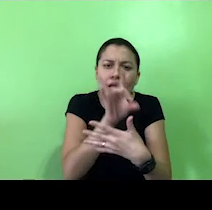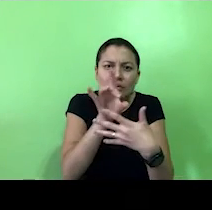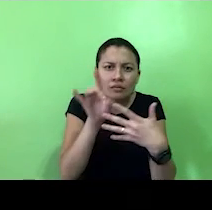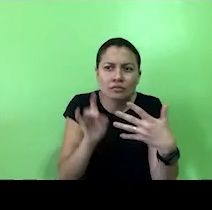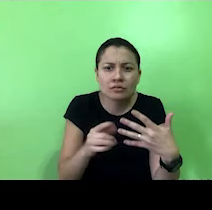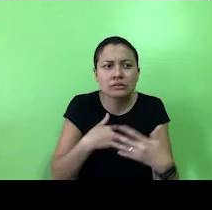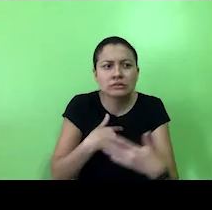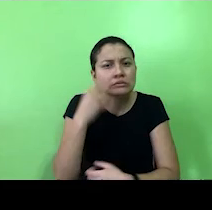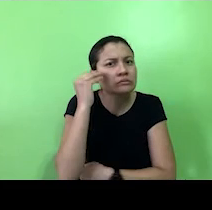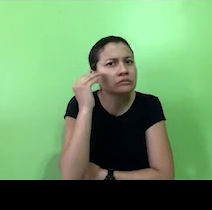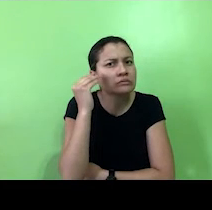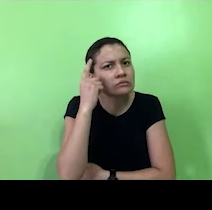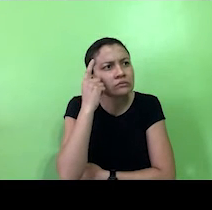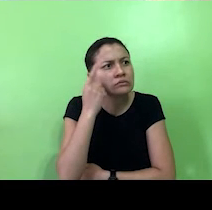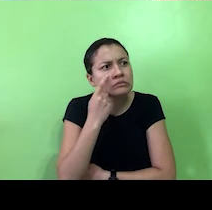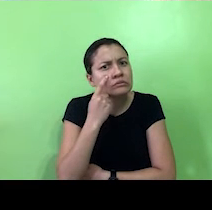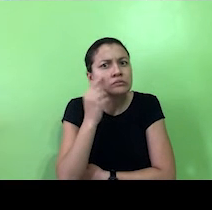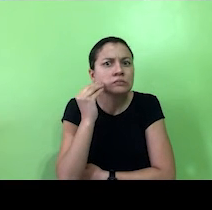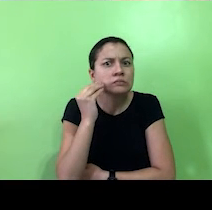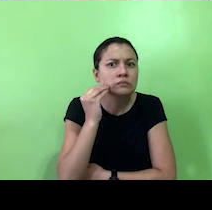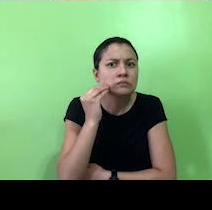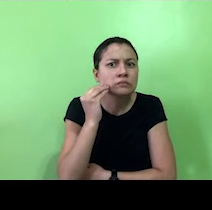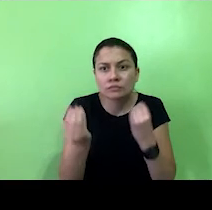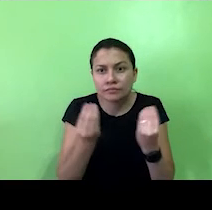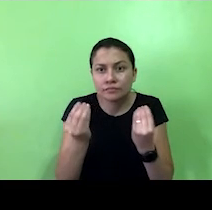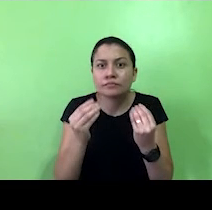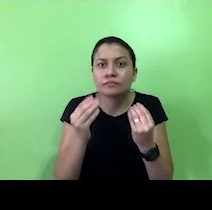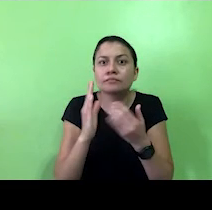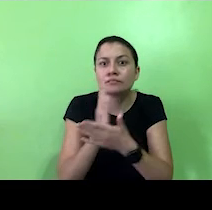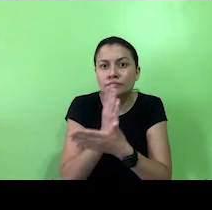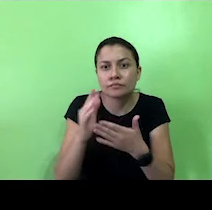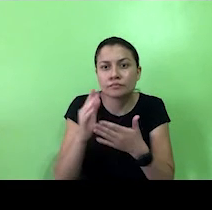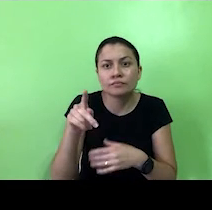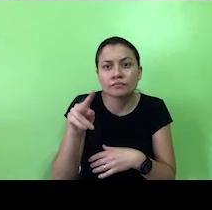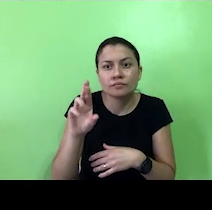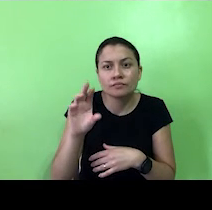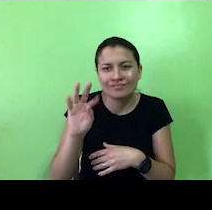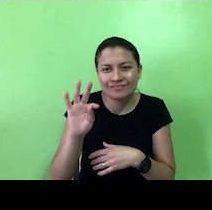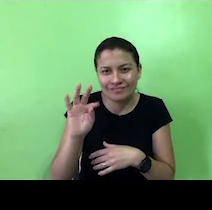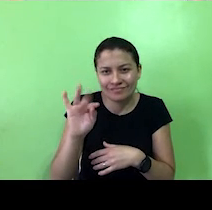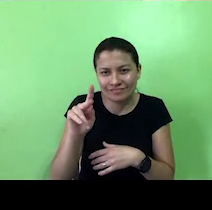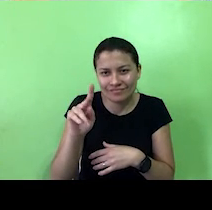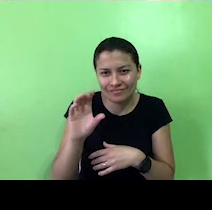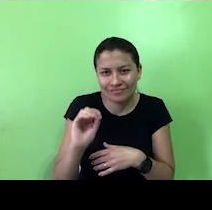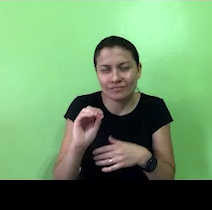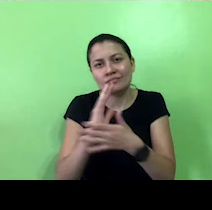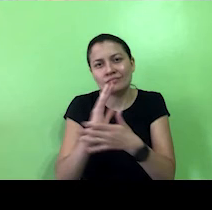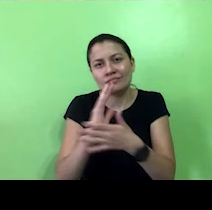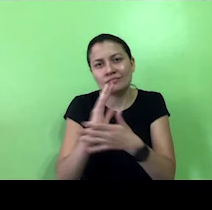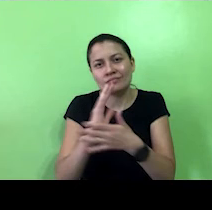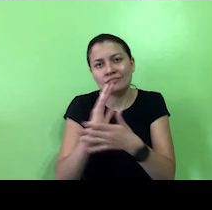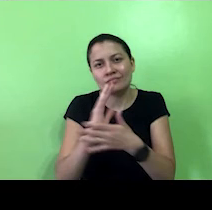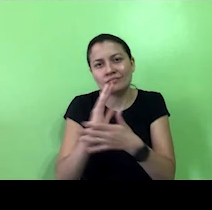de experimento mais adequado. Então, alguns experimentos foram com protótipos mesmo, outros foram com simples avaliações de